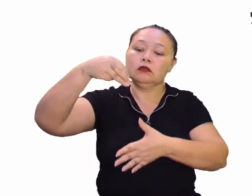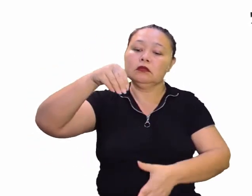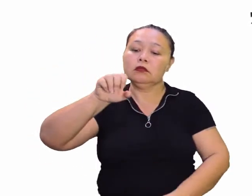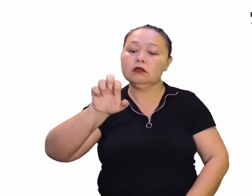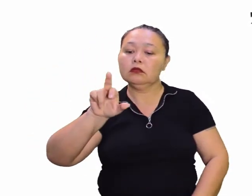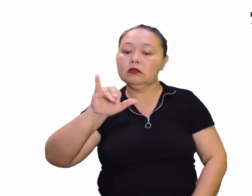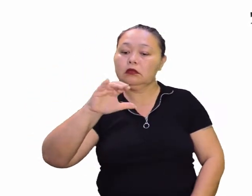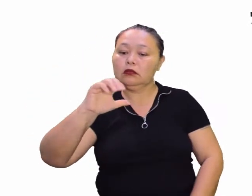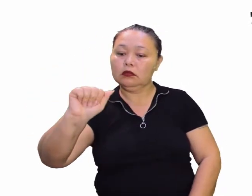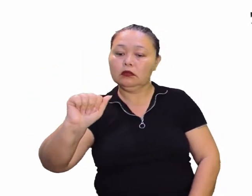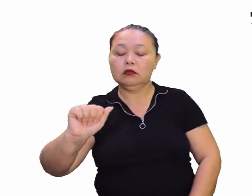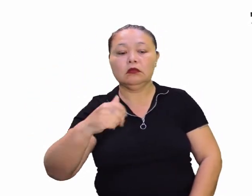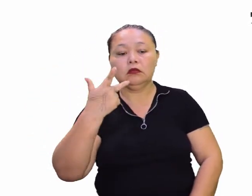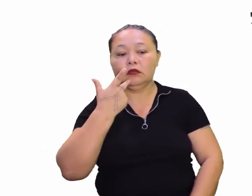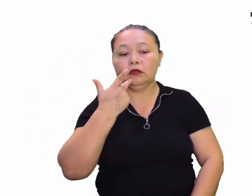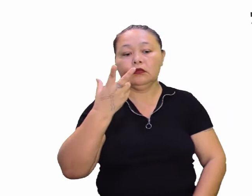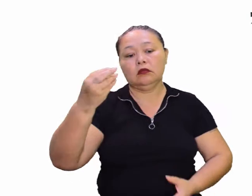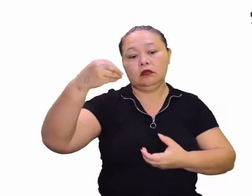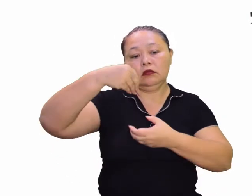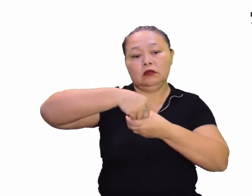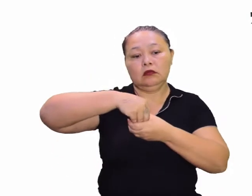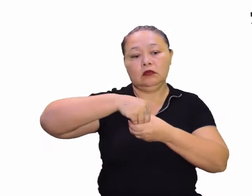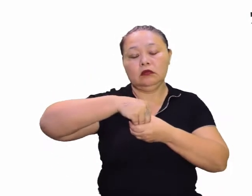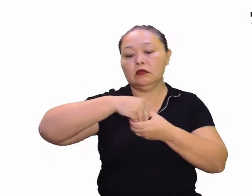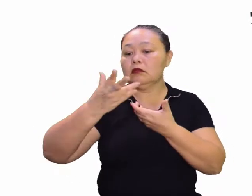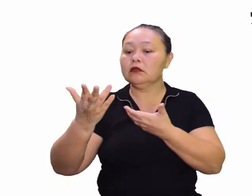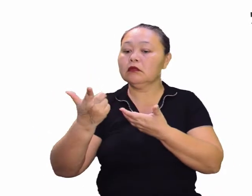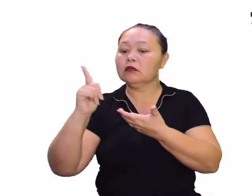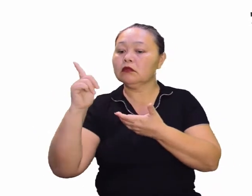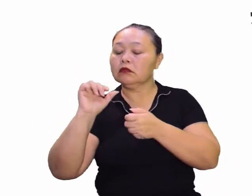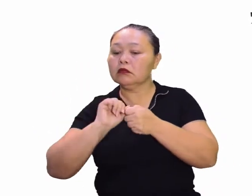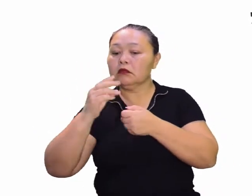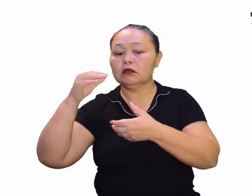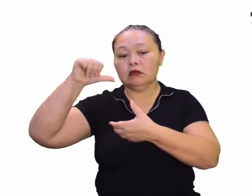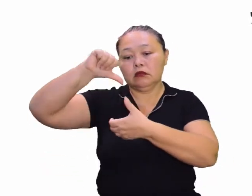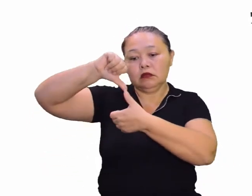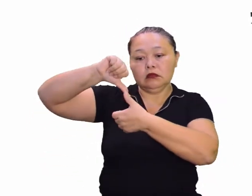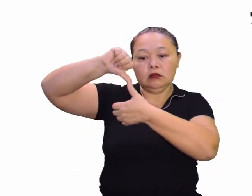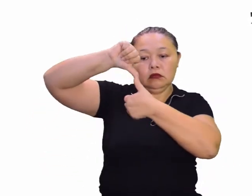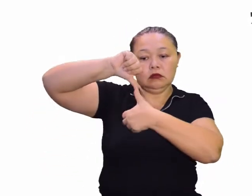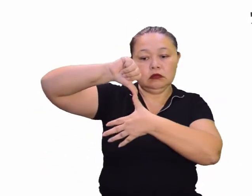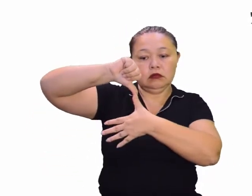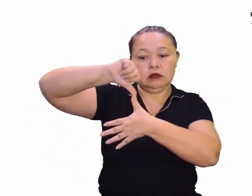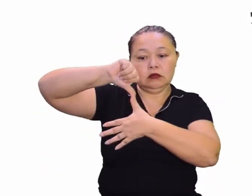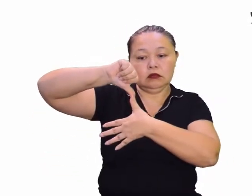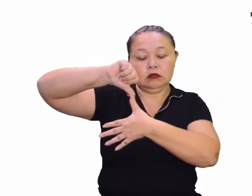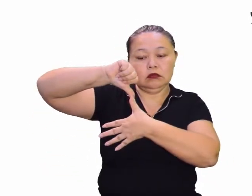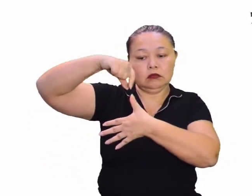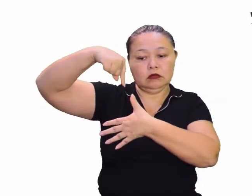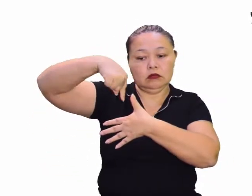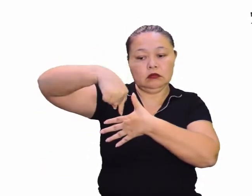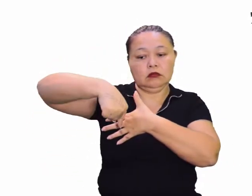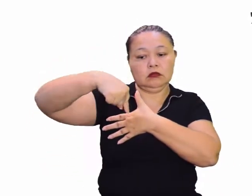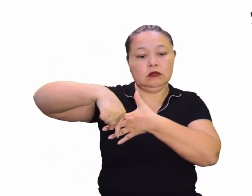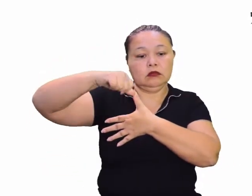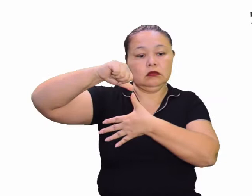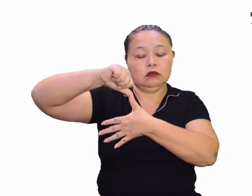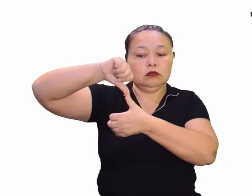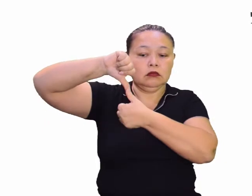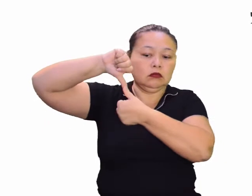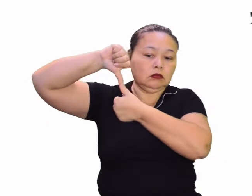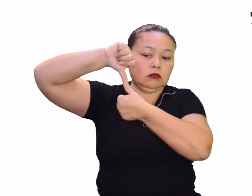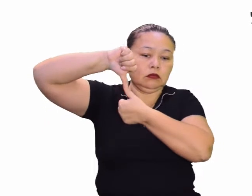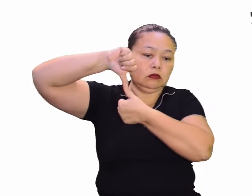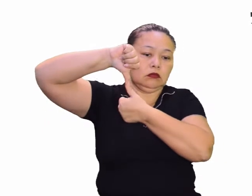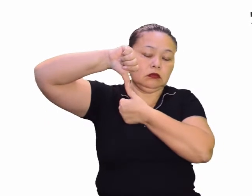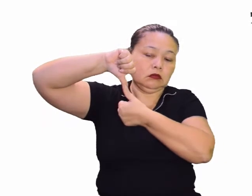bem. Só que a gente faz parte aí pela geografia física, estamos localizados na América do Sul. Isso. Aí aqui é América